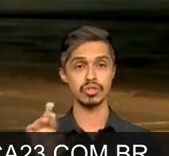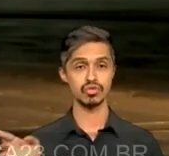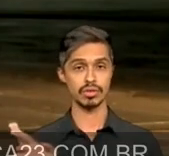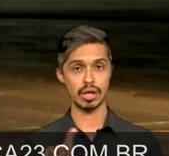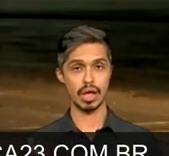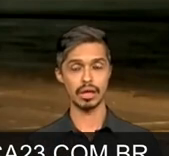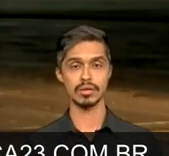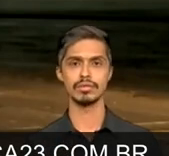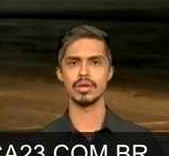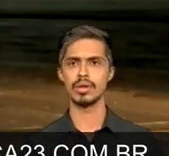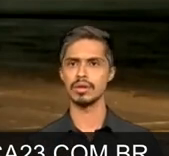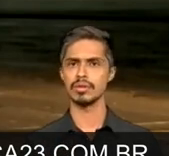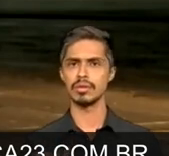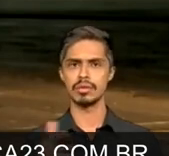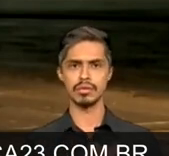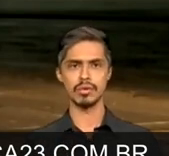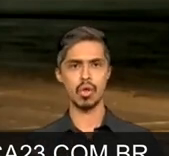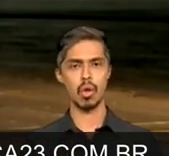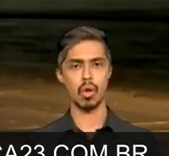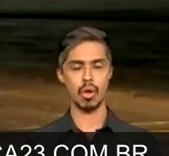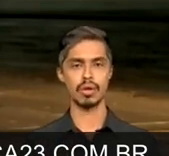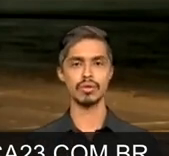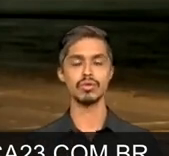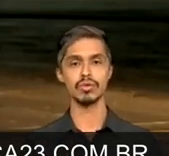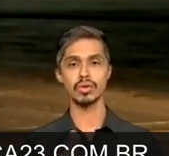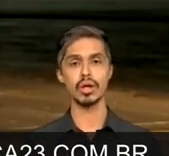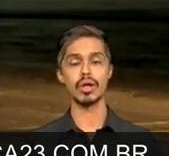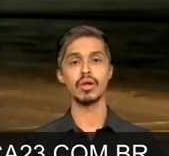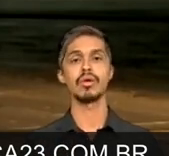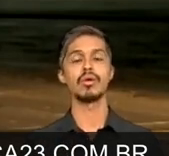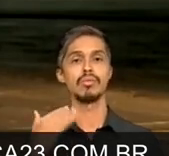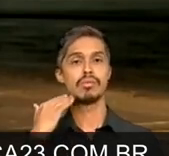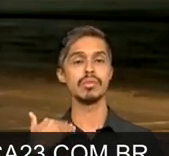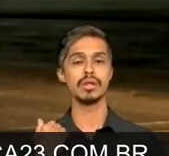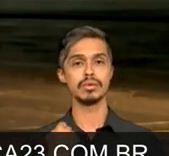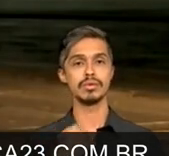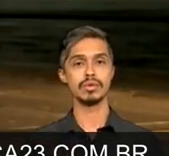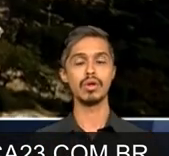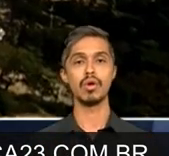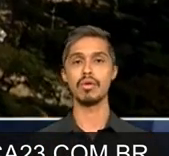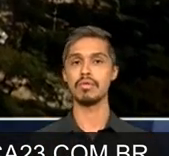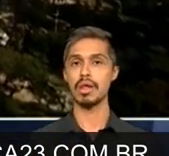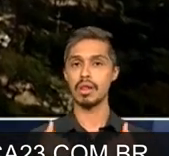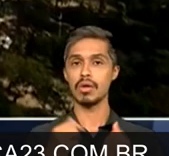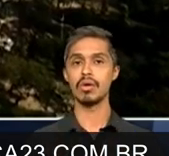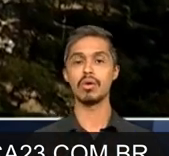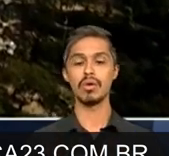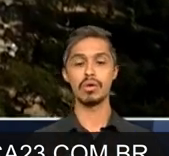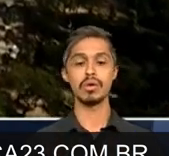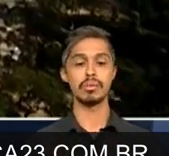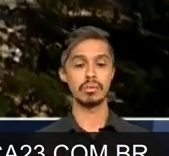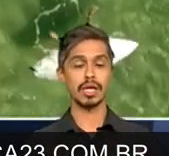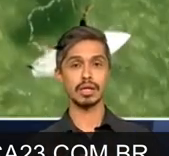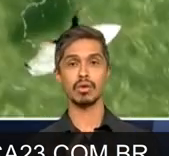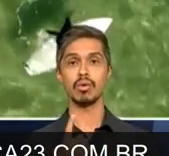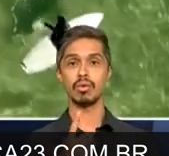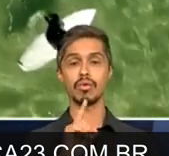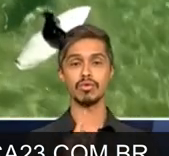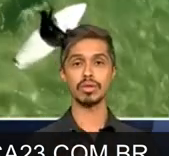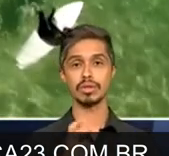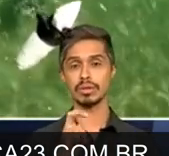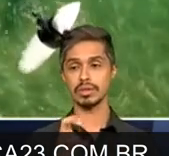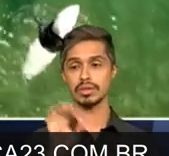reais. Os números foram divulgados hoje pelo Banco Central. O valor supera em 1,5% o